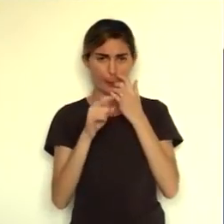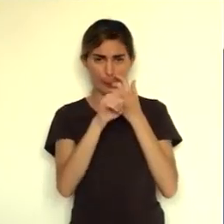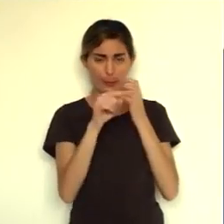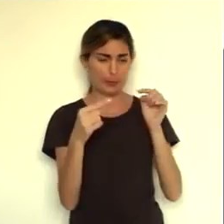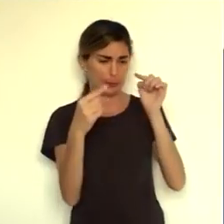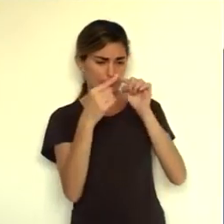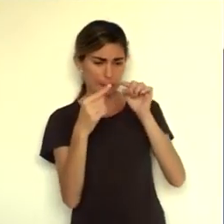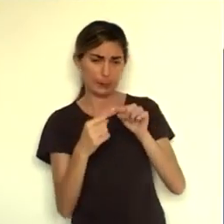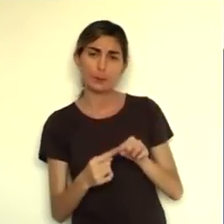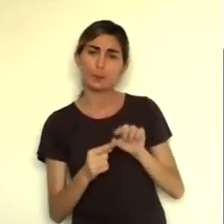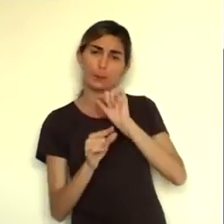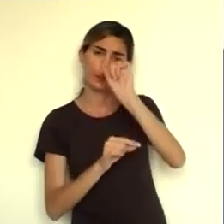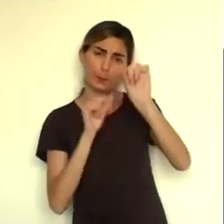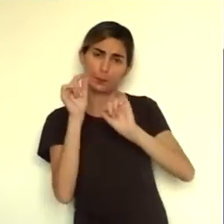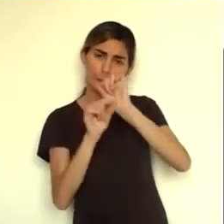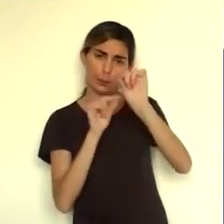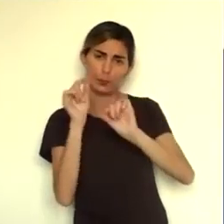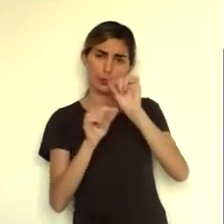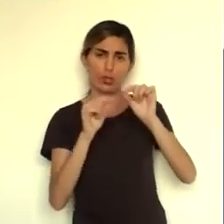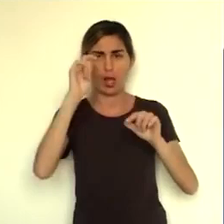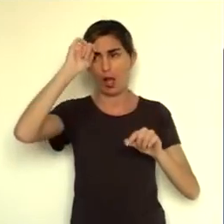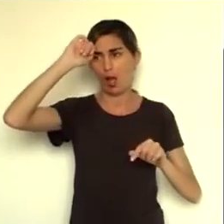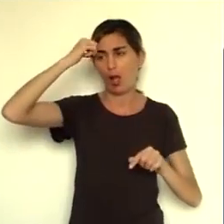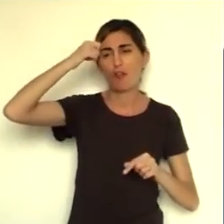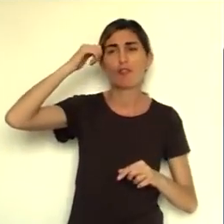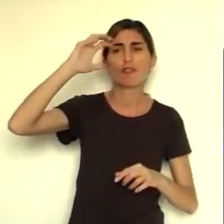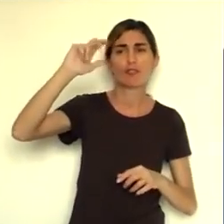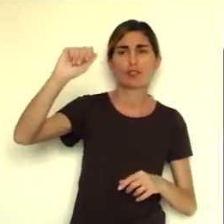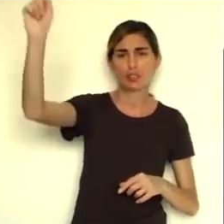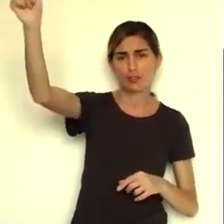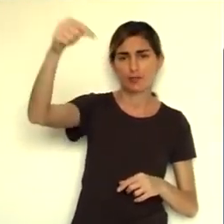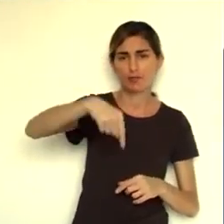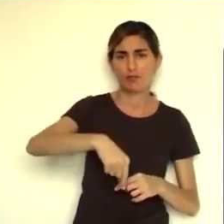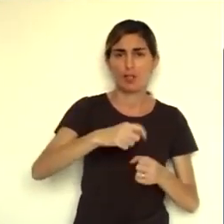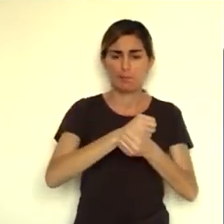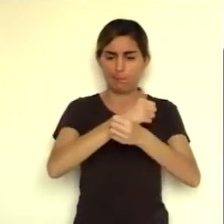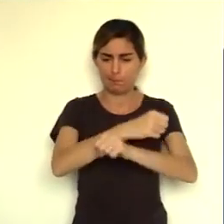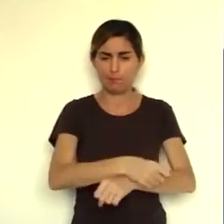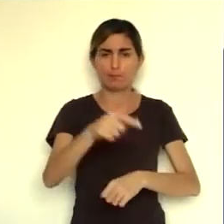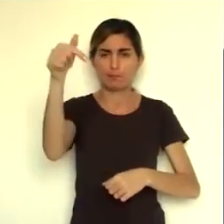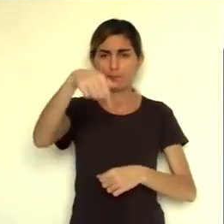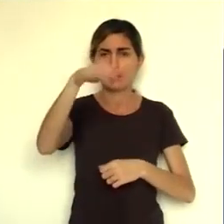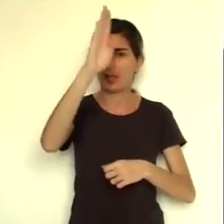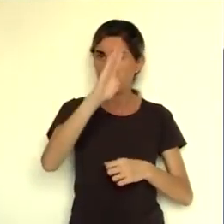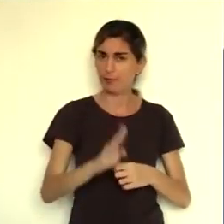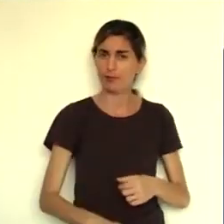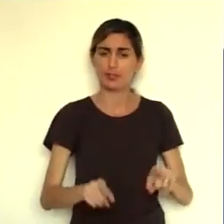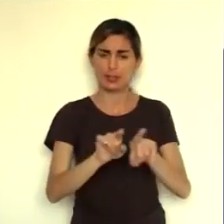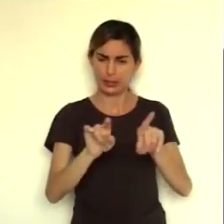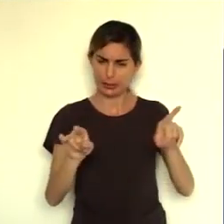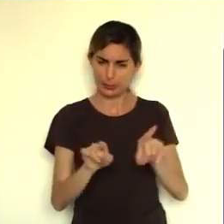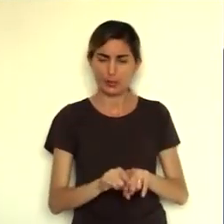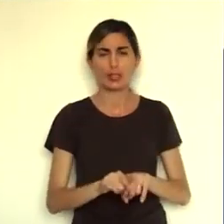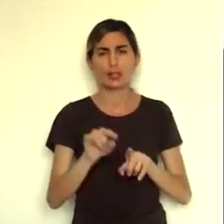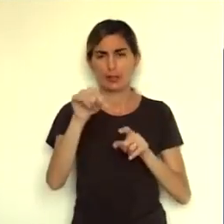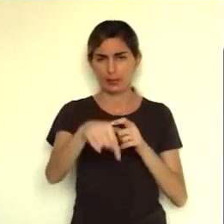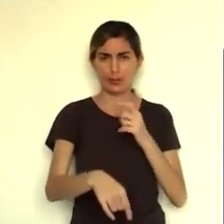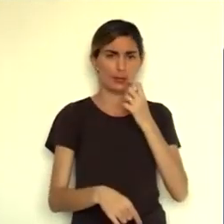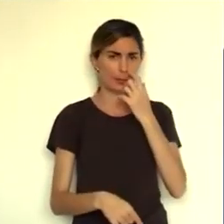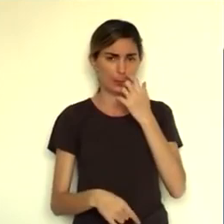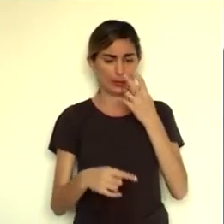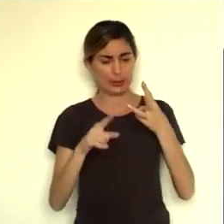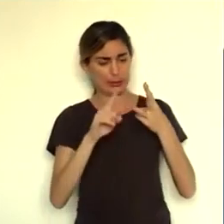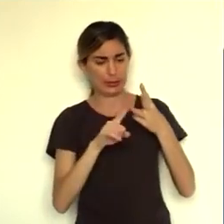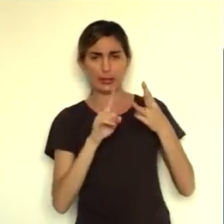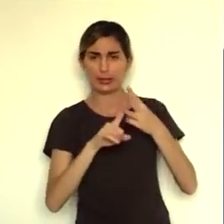ser um elo de ligação com o africano, o que vai ser trazido para o Brasil também para compor, não